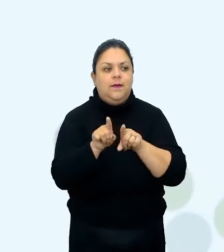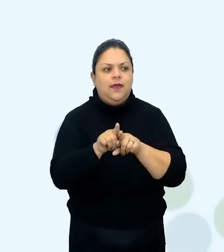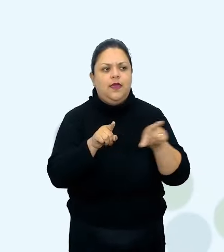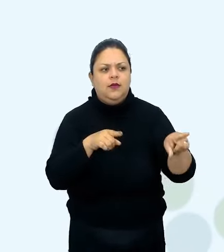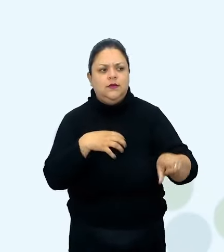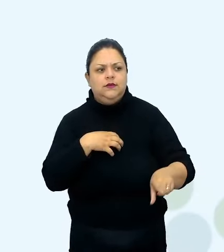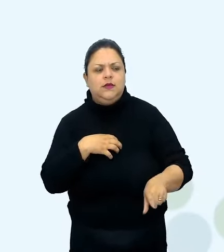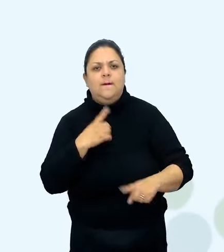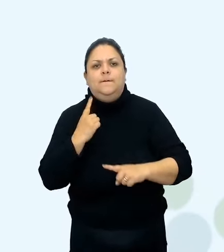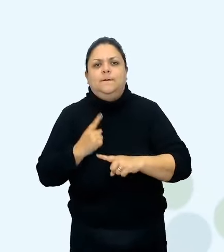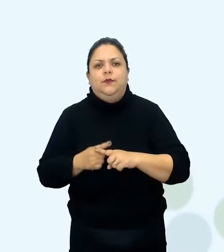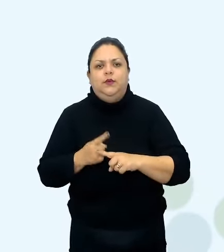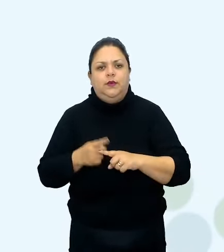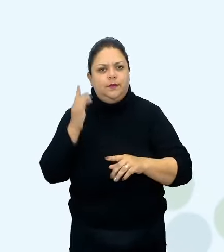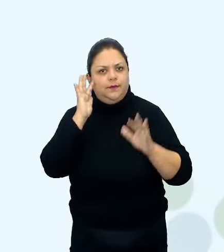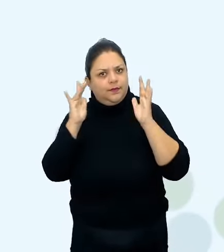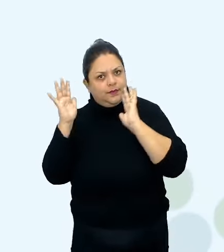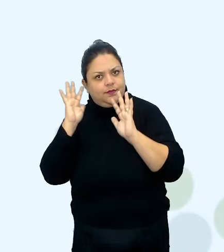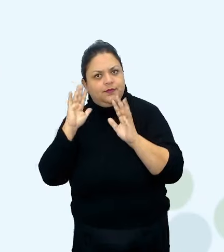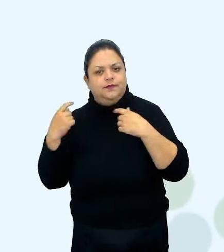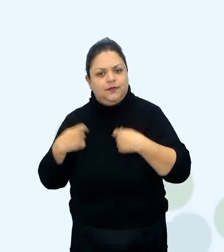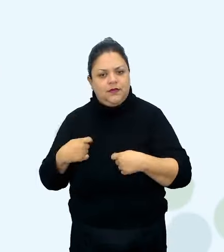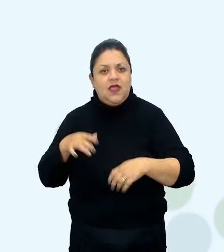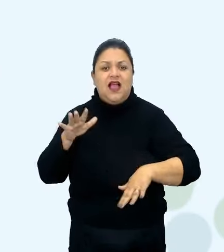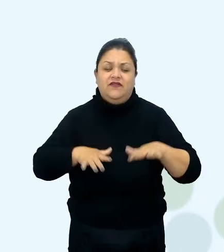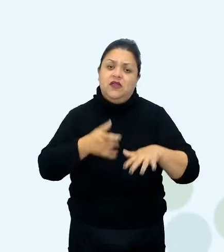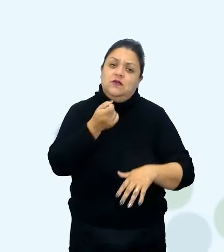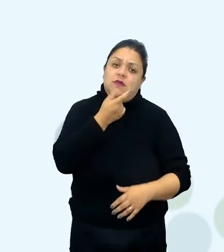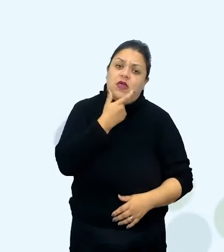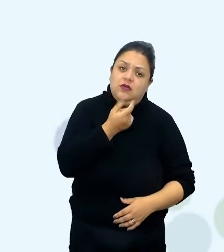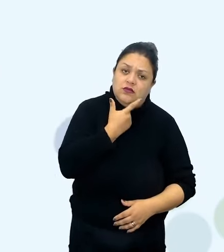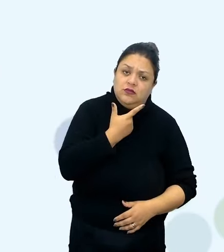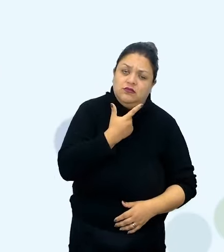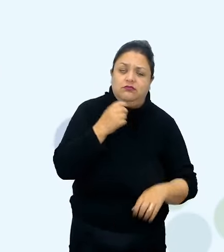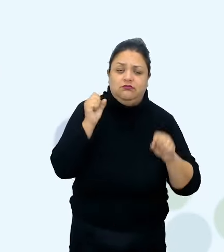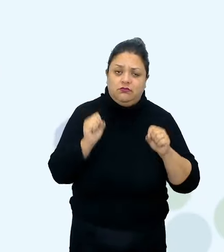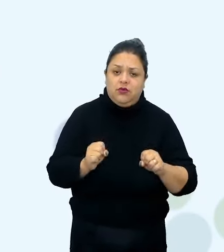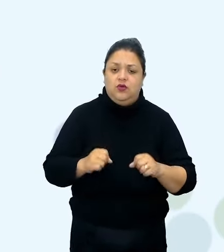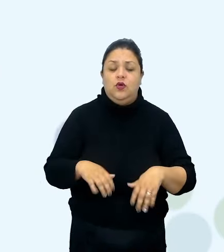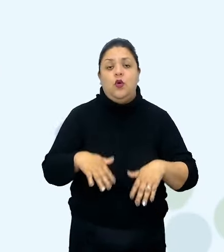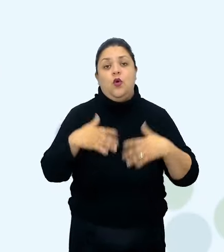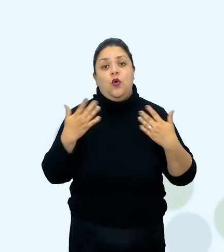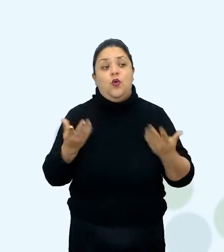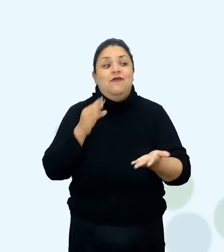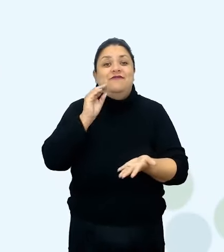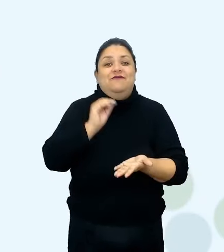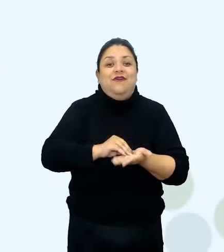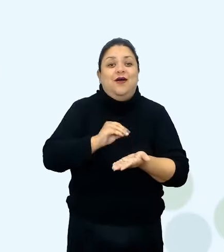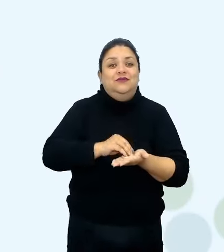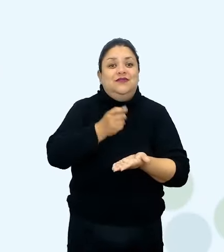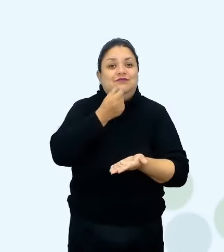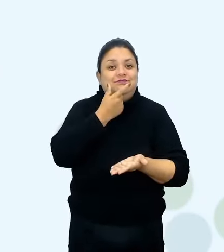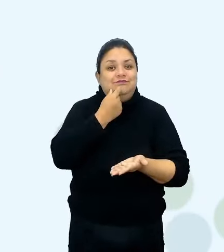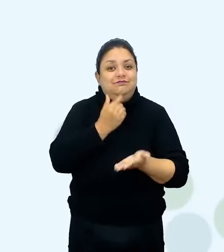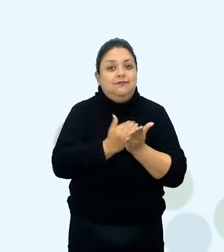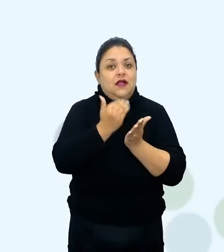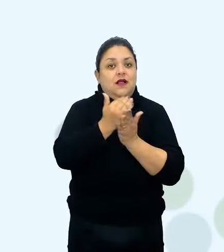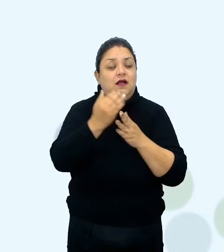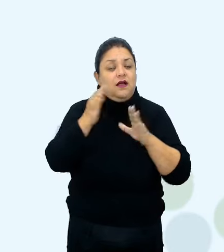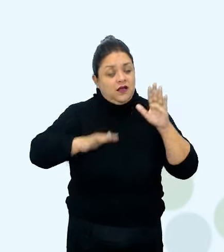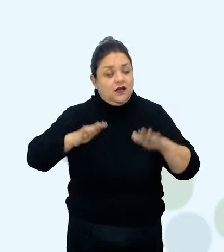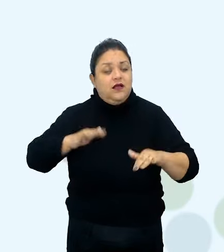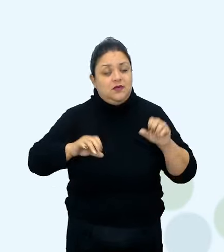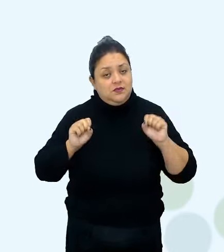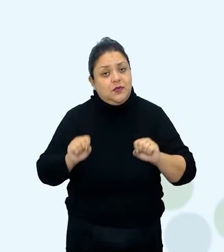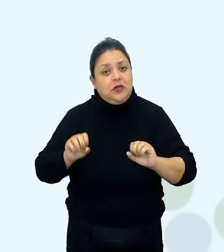comportamento. Né? Uma pode ser por questões de medicação, ou pode ser por falta de medicação também. Né? Às